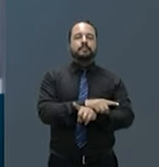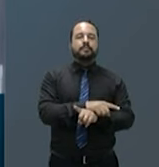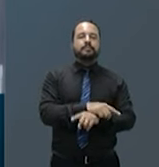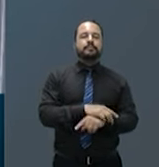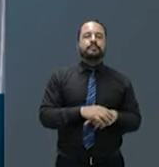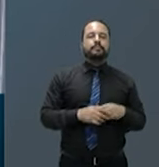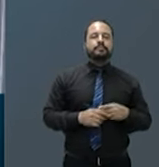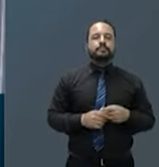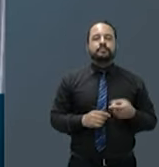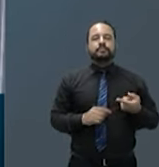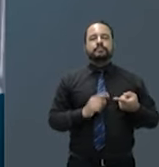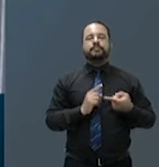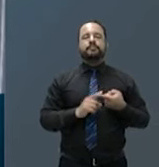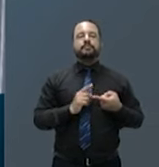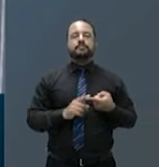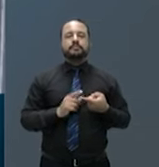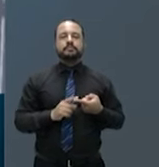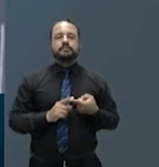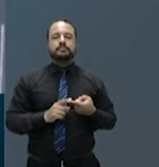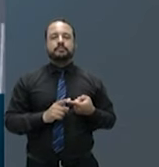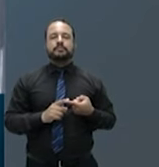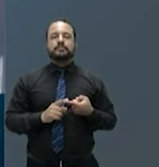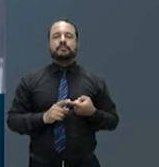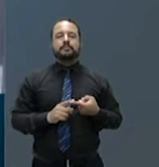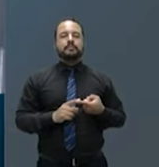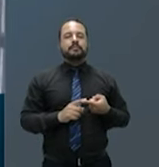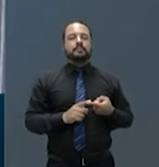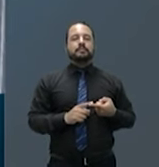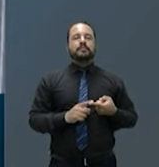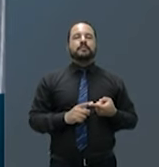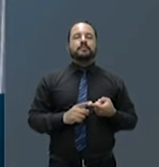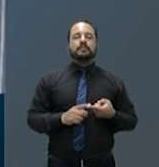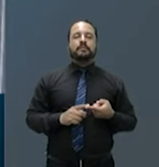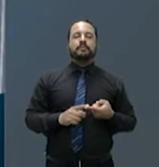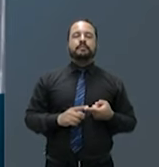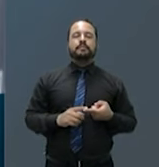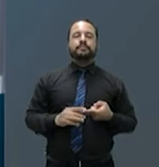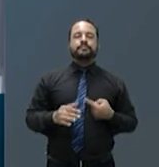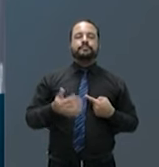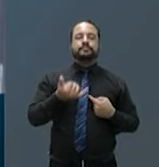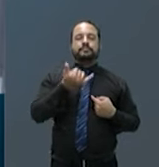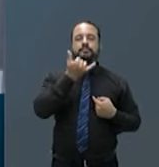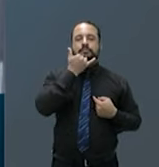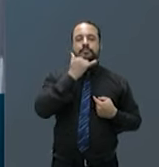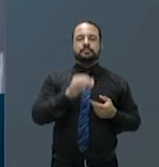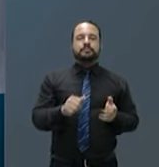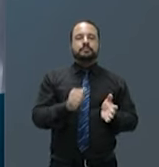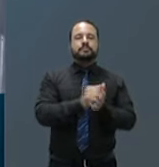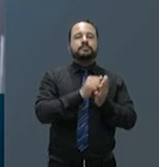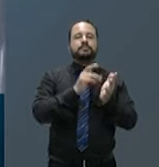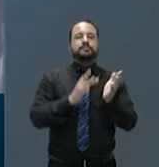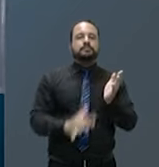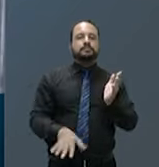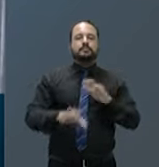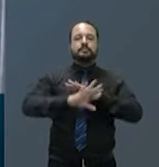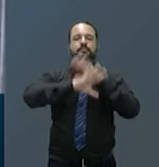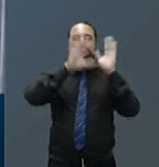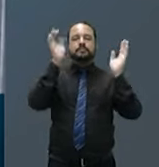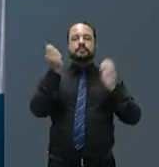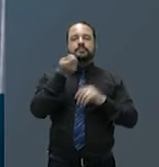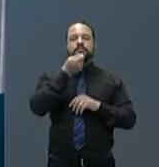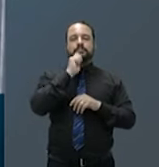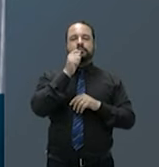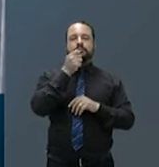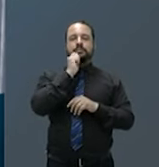A primeira questão preliminar é sobre a inadmissibilidade dos embargos de divergência absoluta